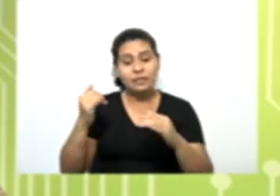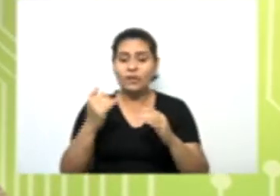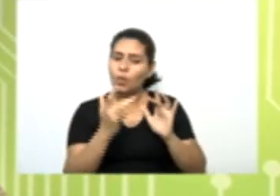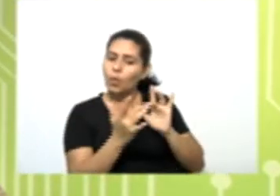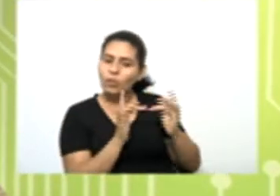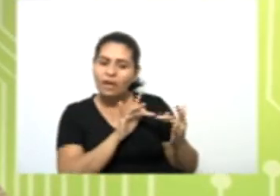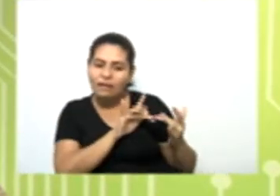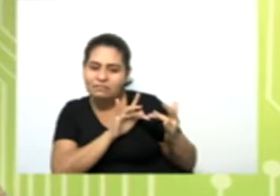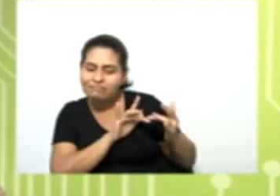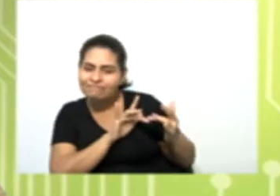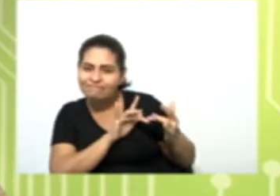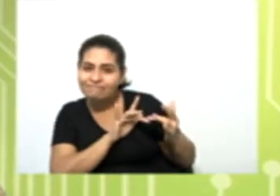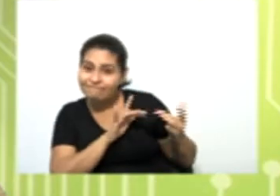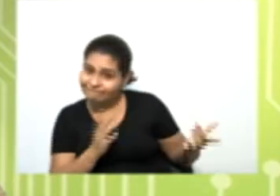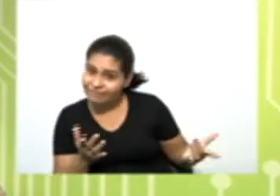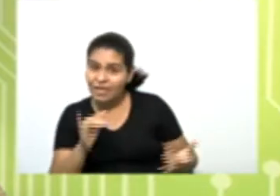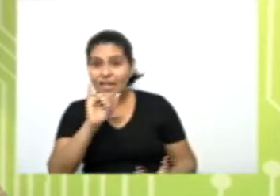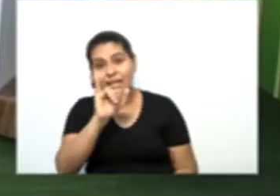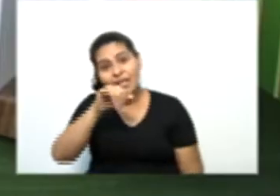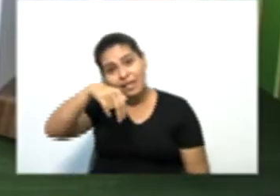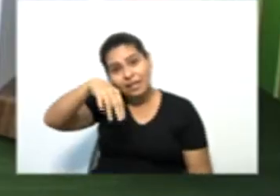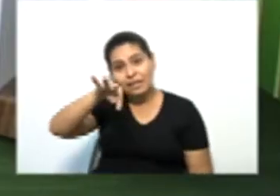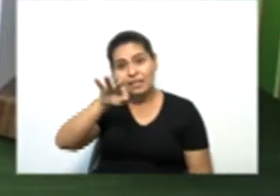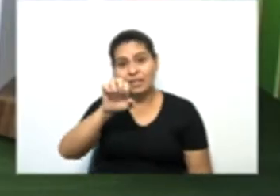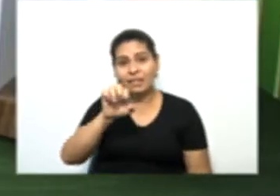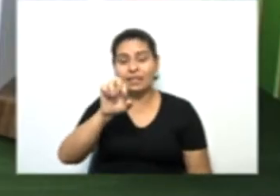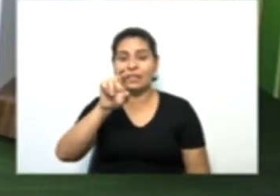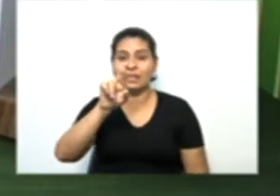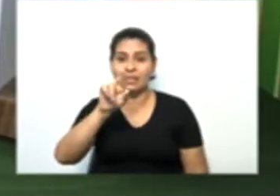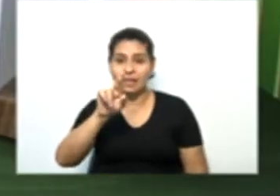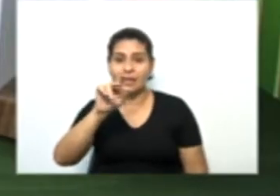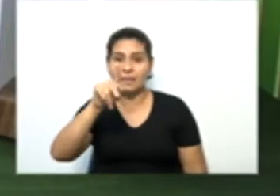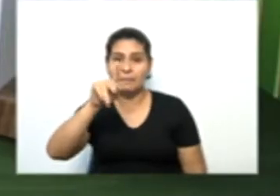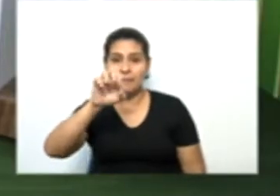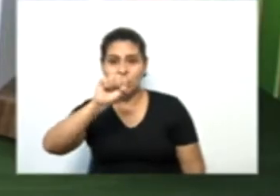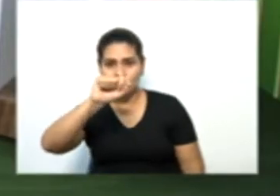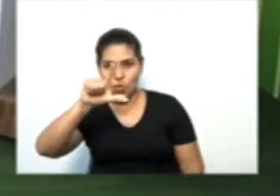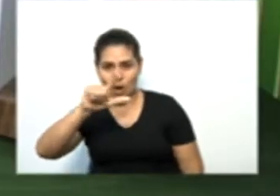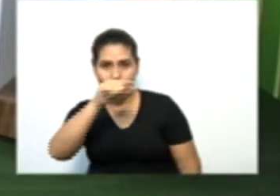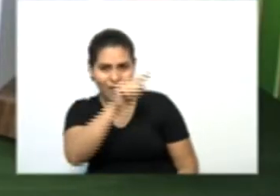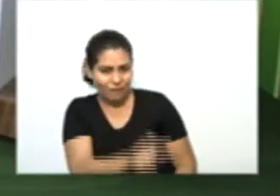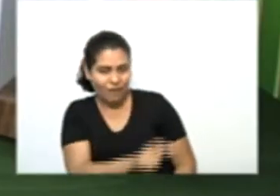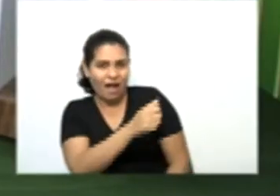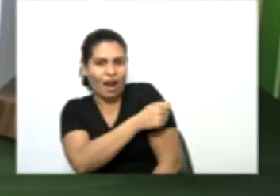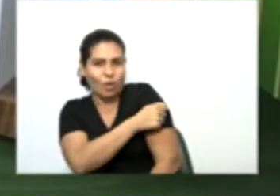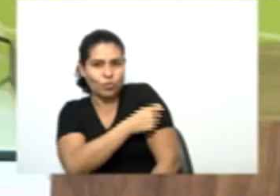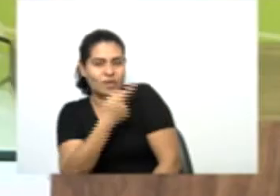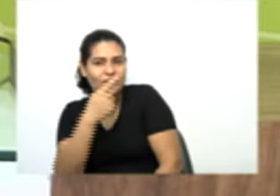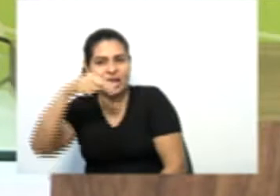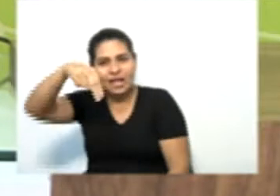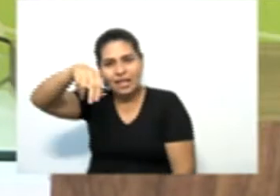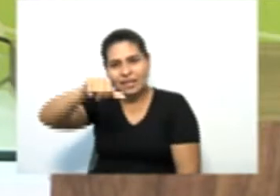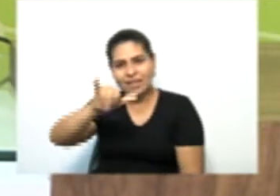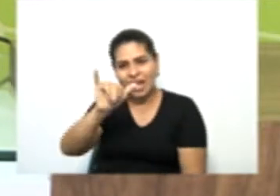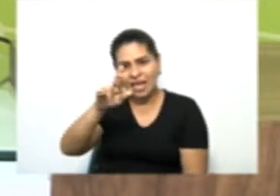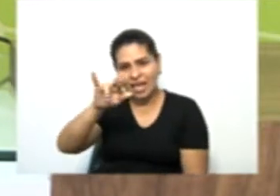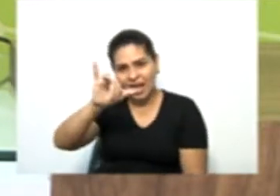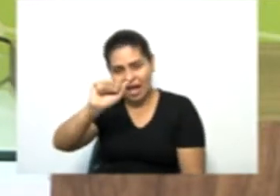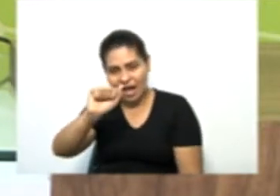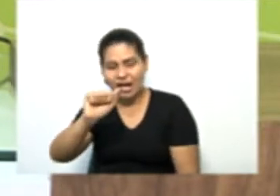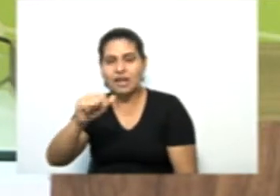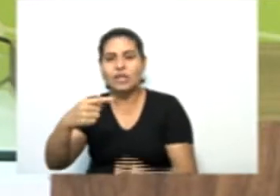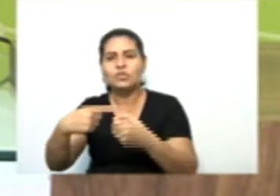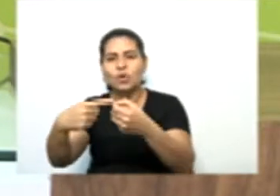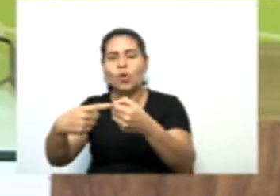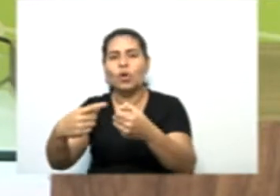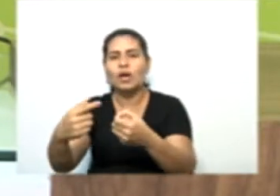relacionamento interpessoal, tá bom? É exatamente o que a aluna aqui, Layara, da escola do Distrito